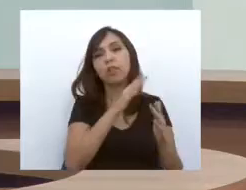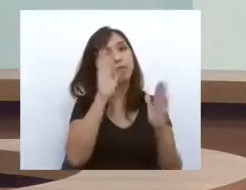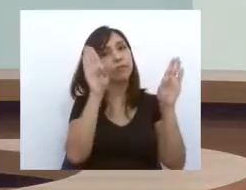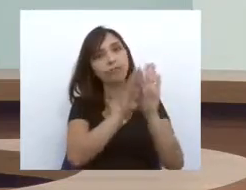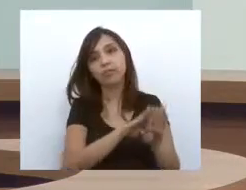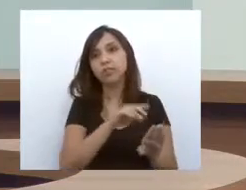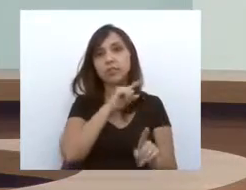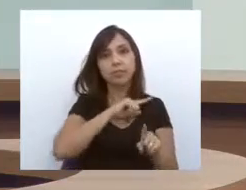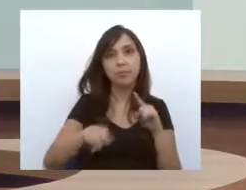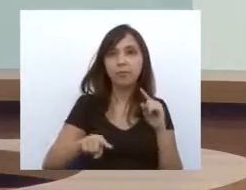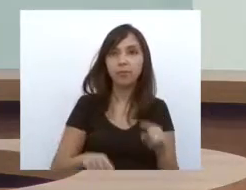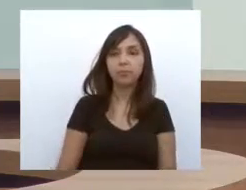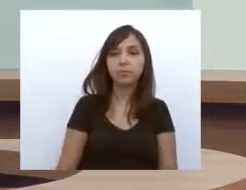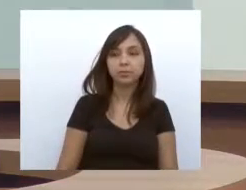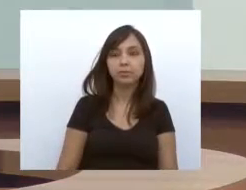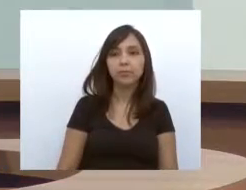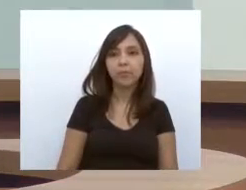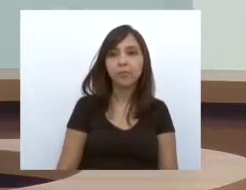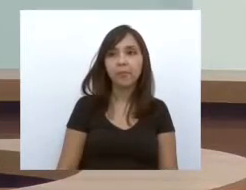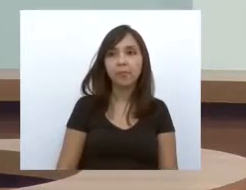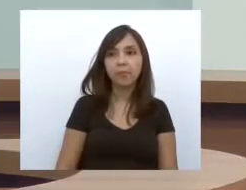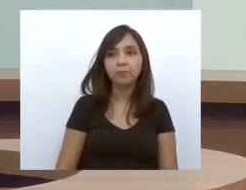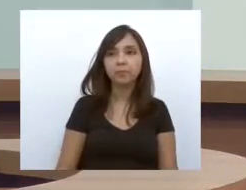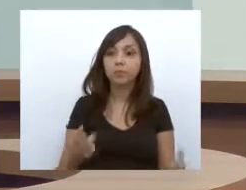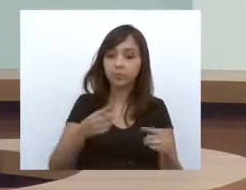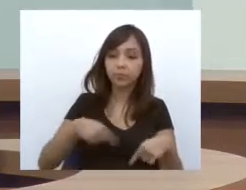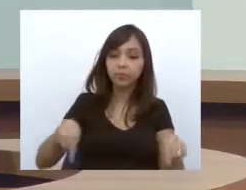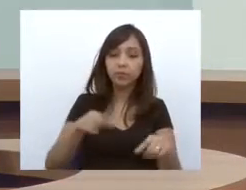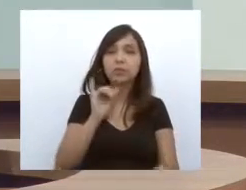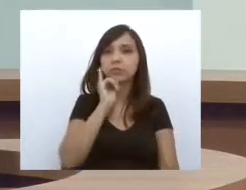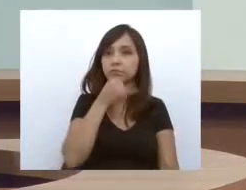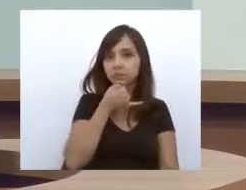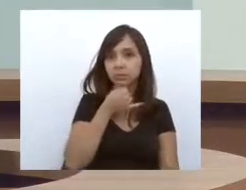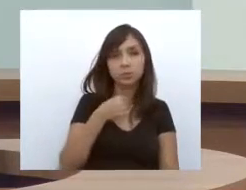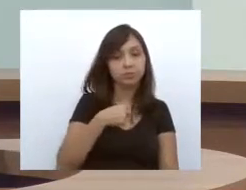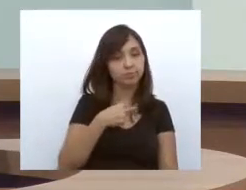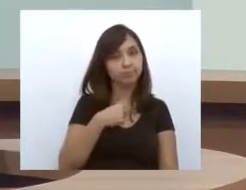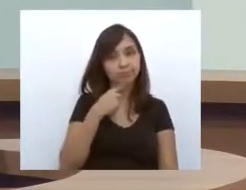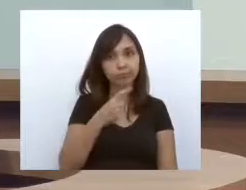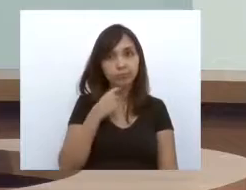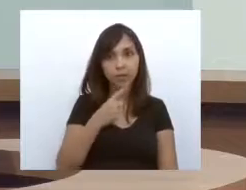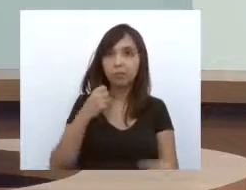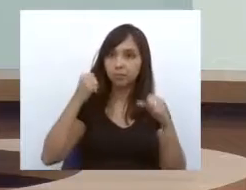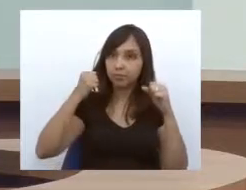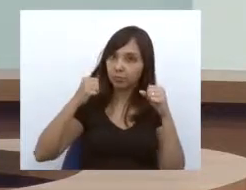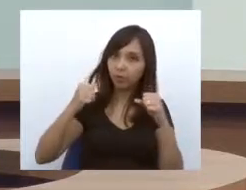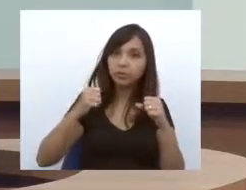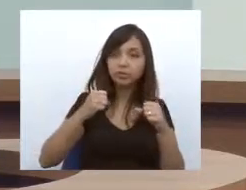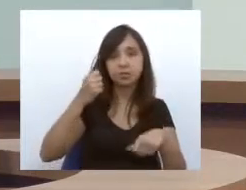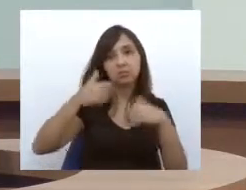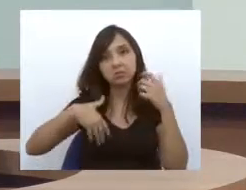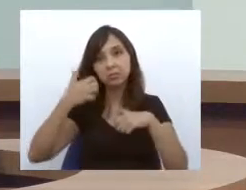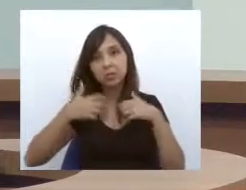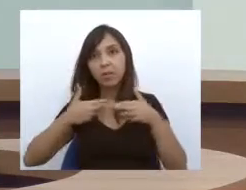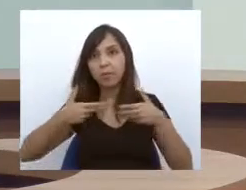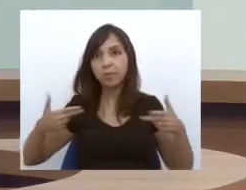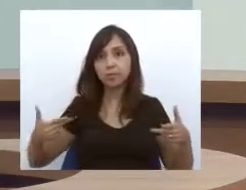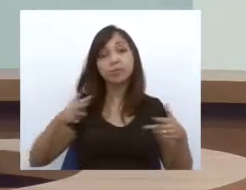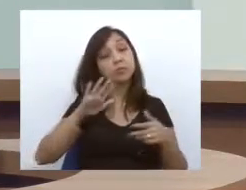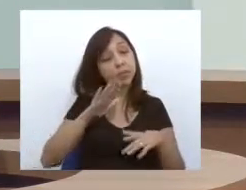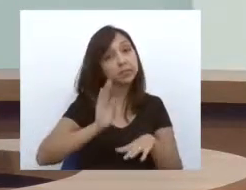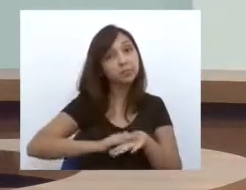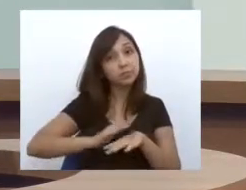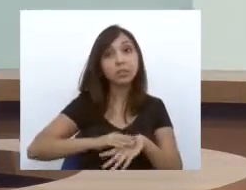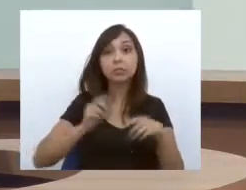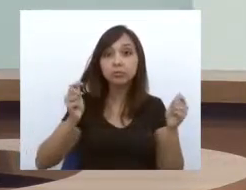somos a favor, de jeito nenhum. Nós, infelizmente, não temos poder para poder determinar certas coisas, mas temos poder de